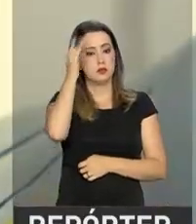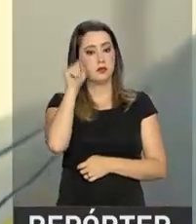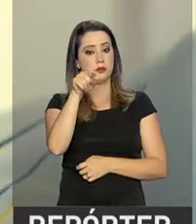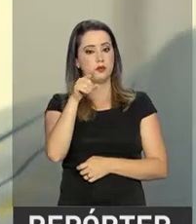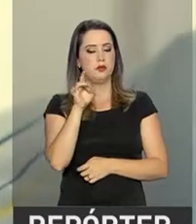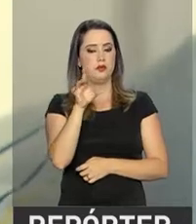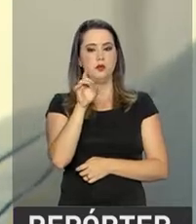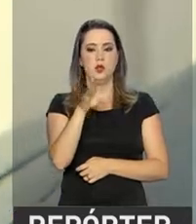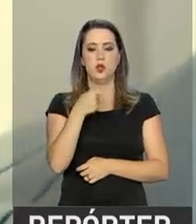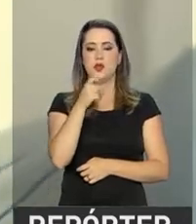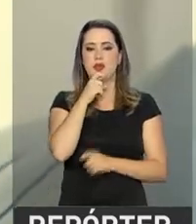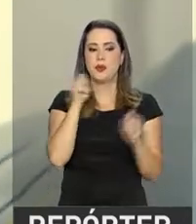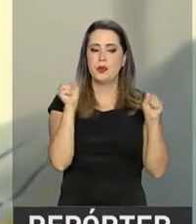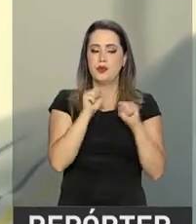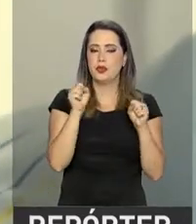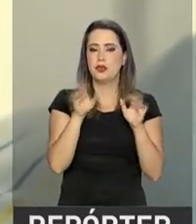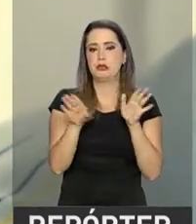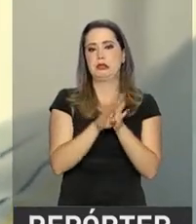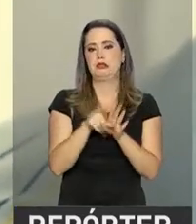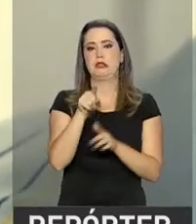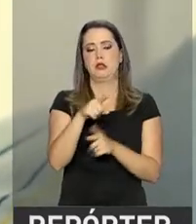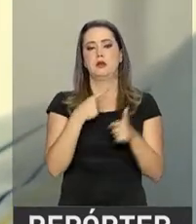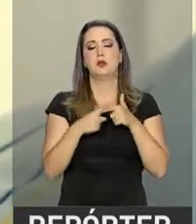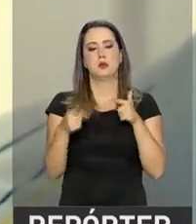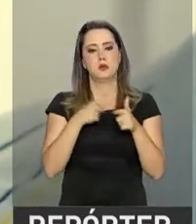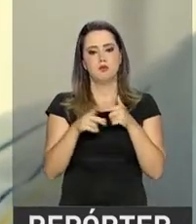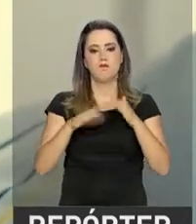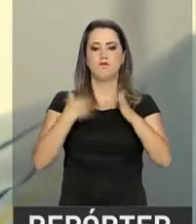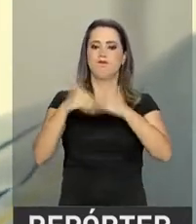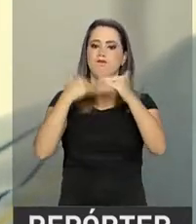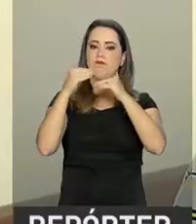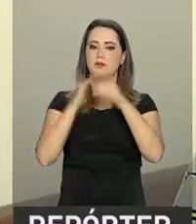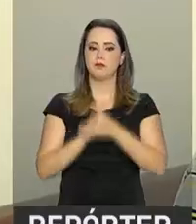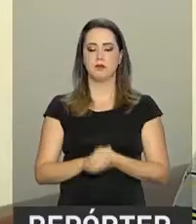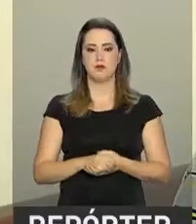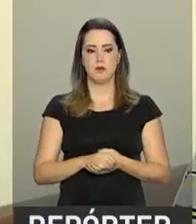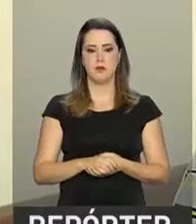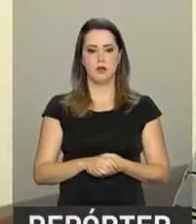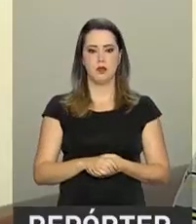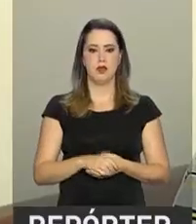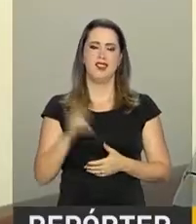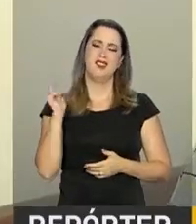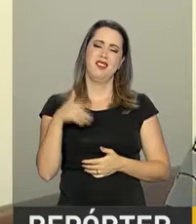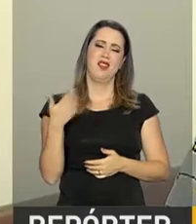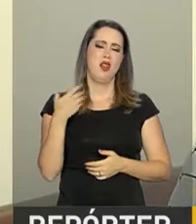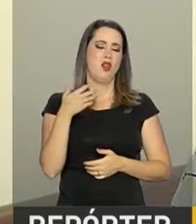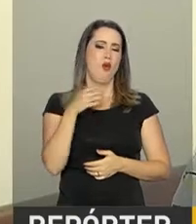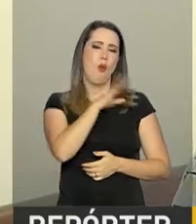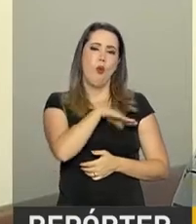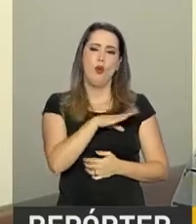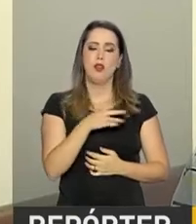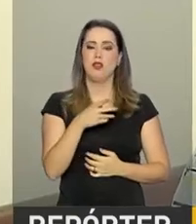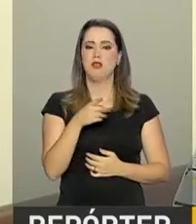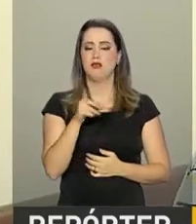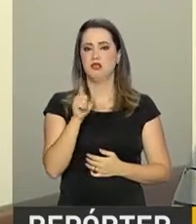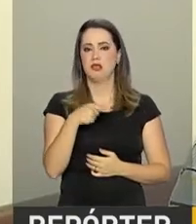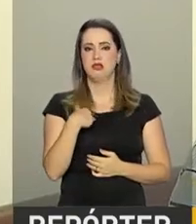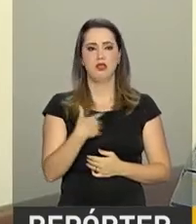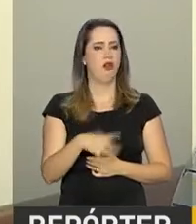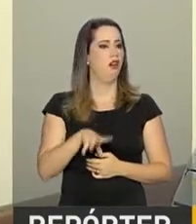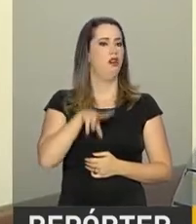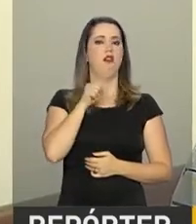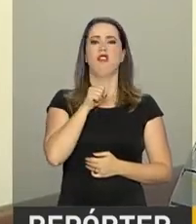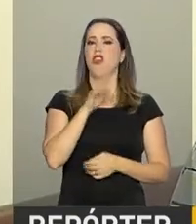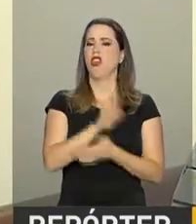basta o frio chegar para as crises aumentarem me atrapalha muito não tenho for